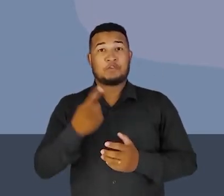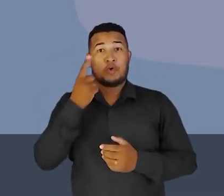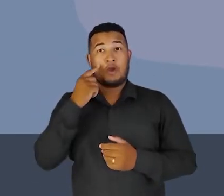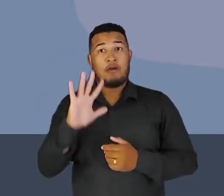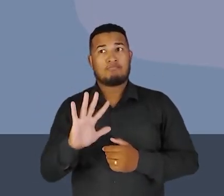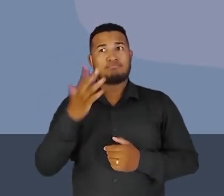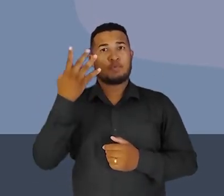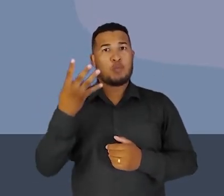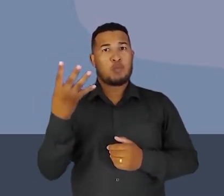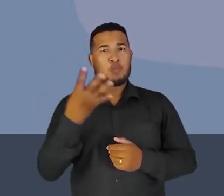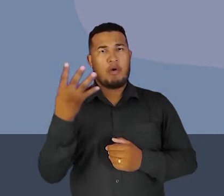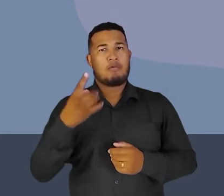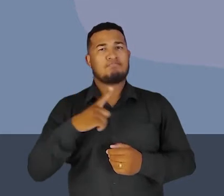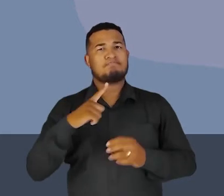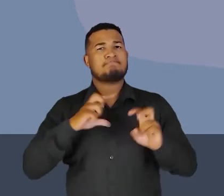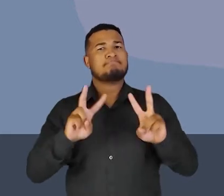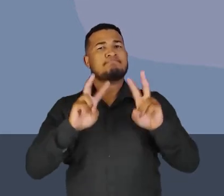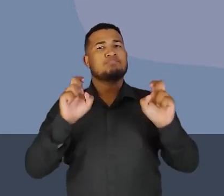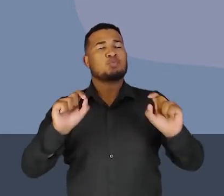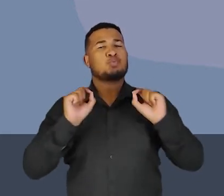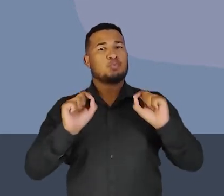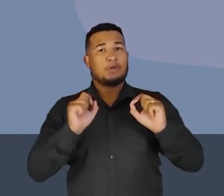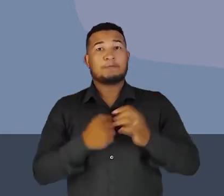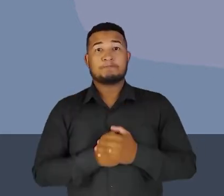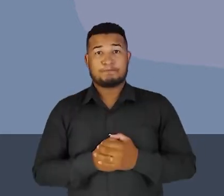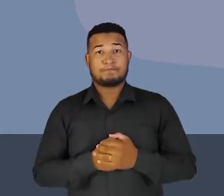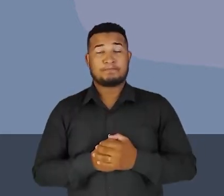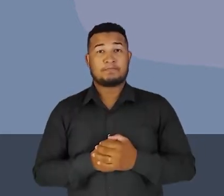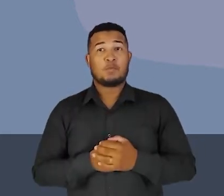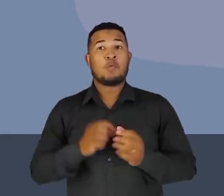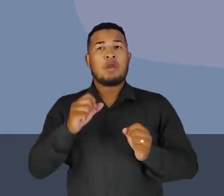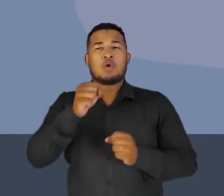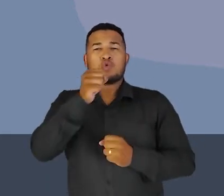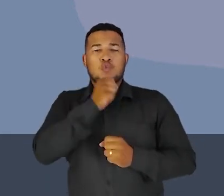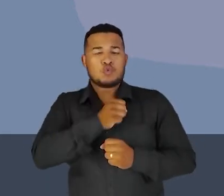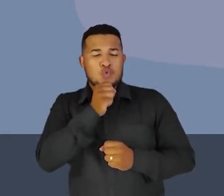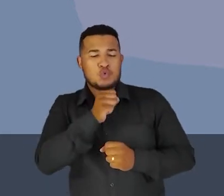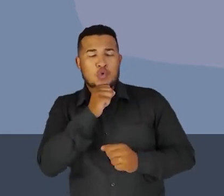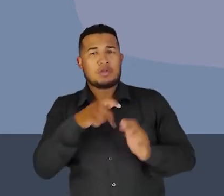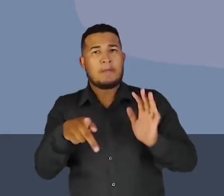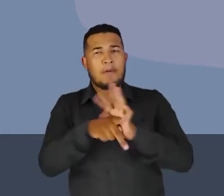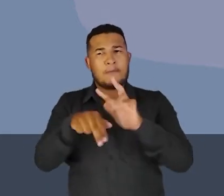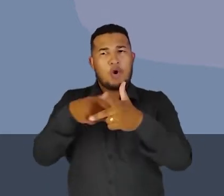quarta situação que diz o seguinte: privar idosos de